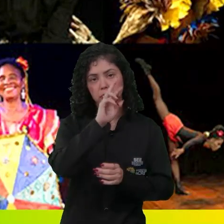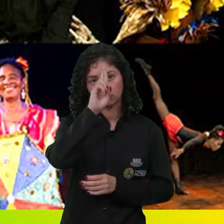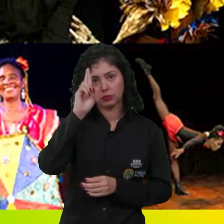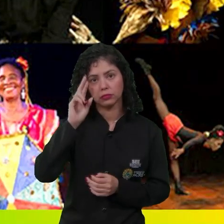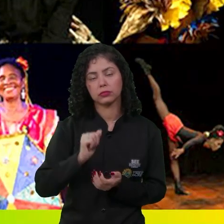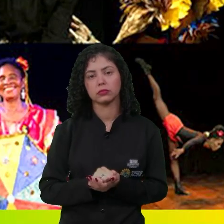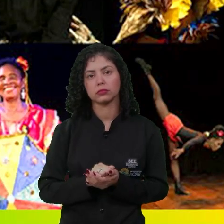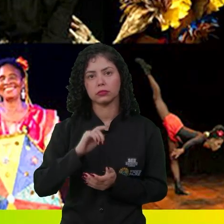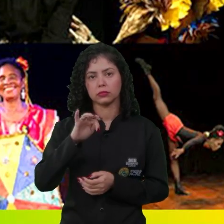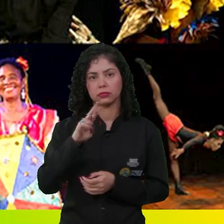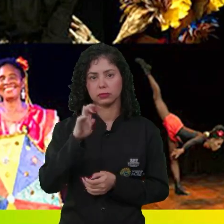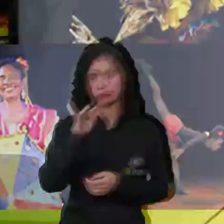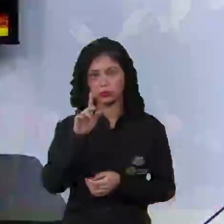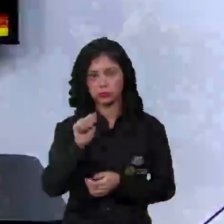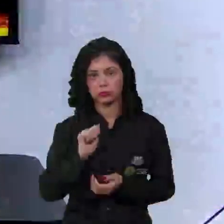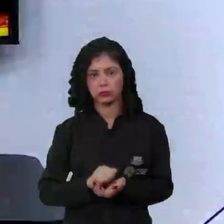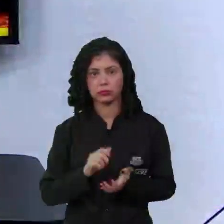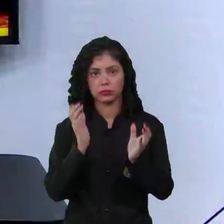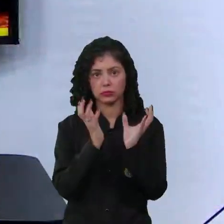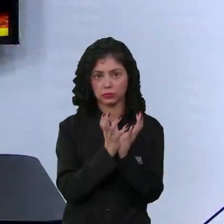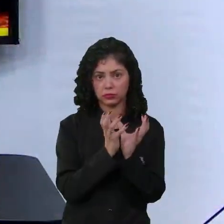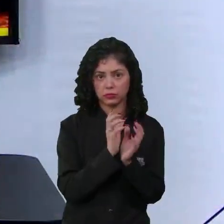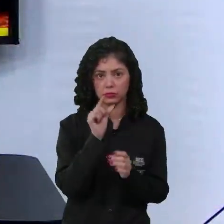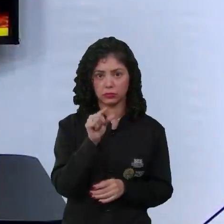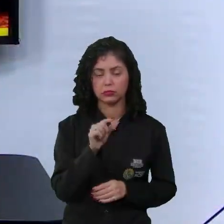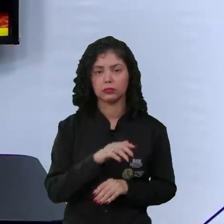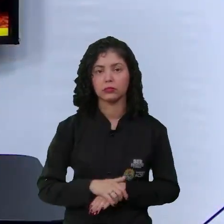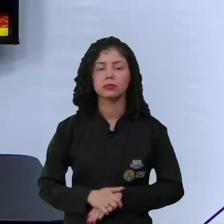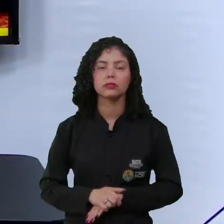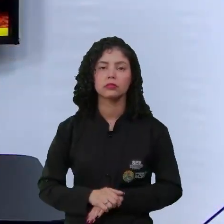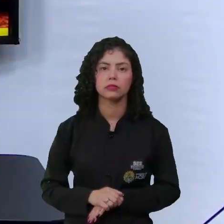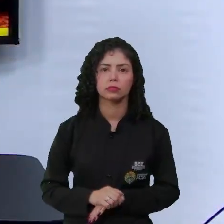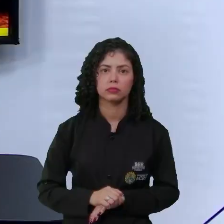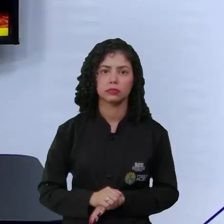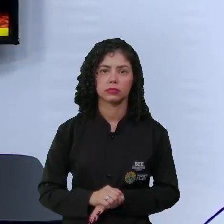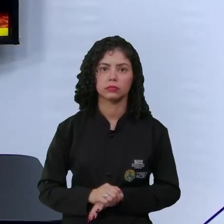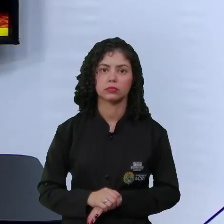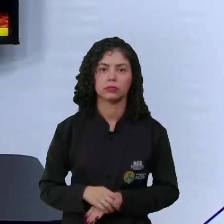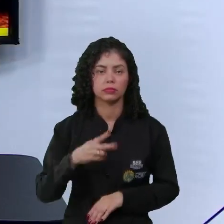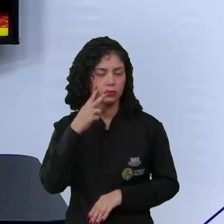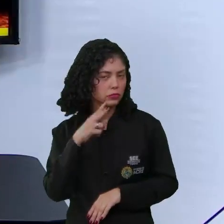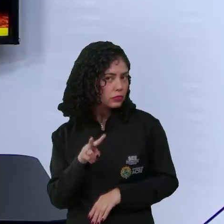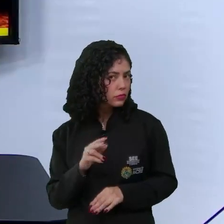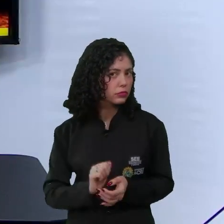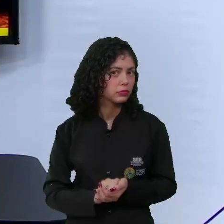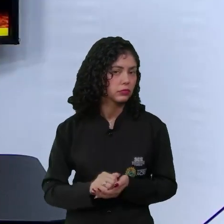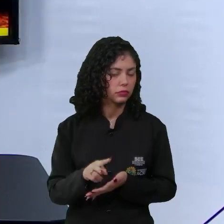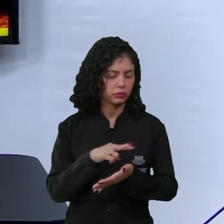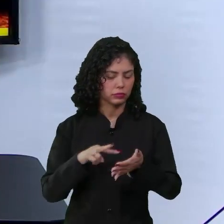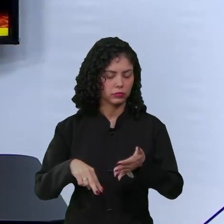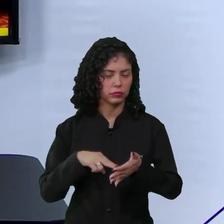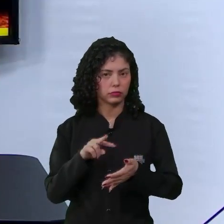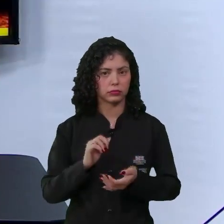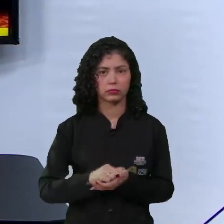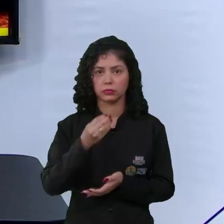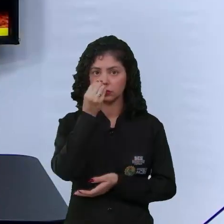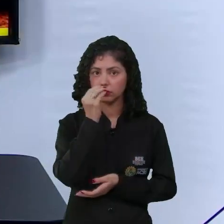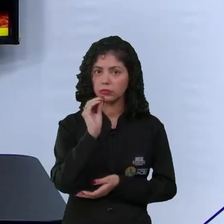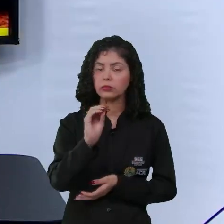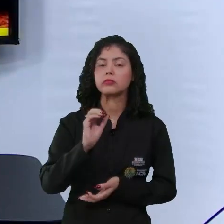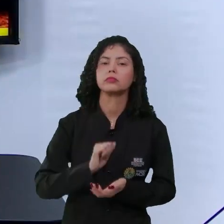historicamente marginalizados. Pequeno adendo, é basicamente isso. Vejam, as danças que são